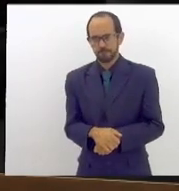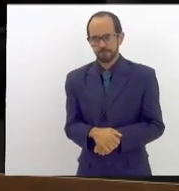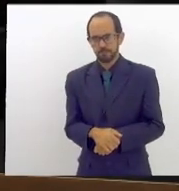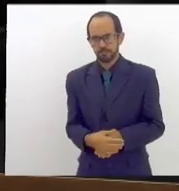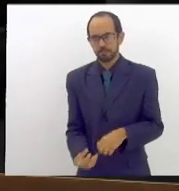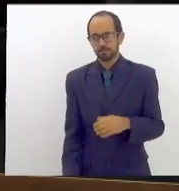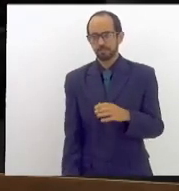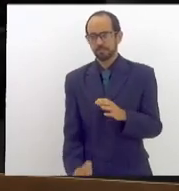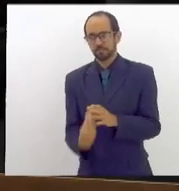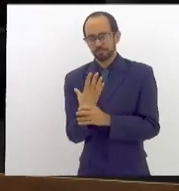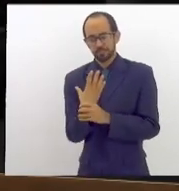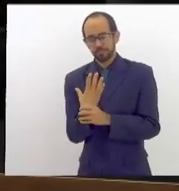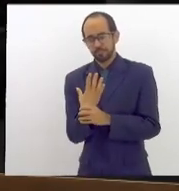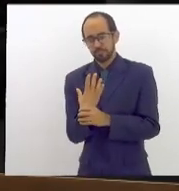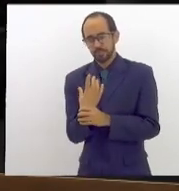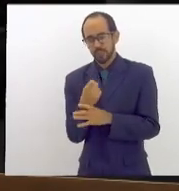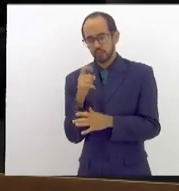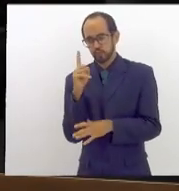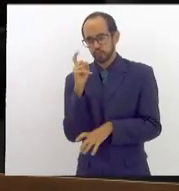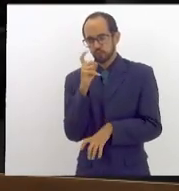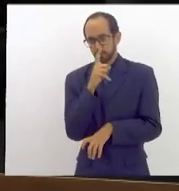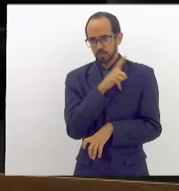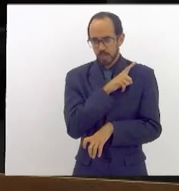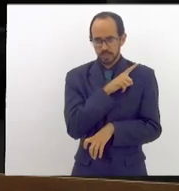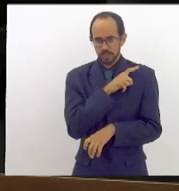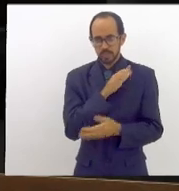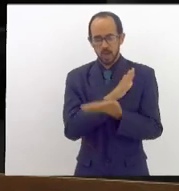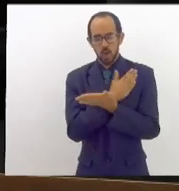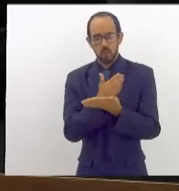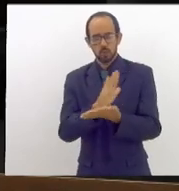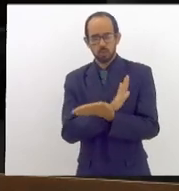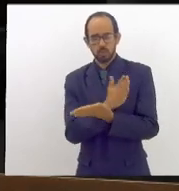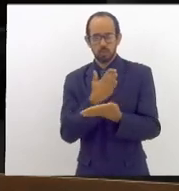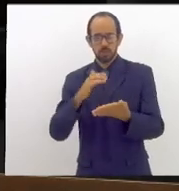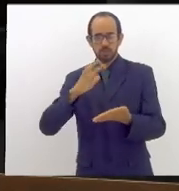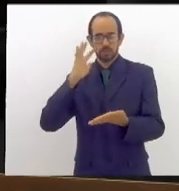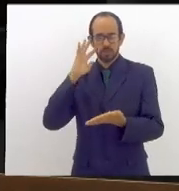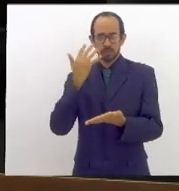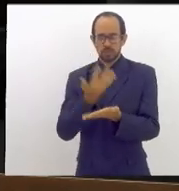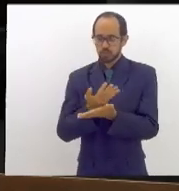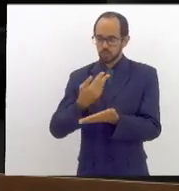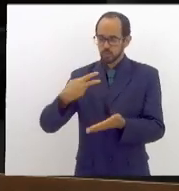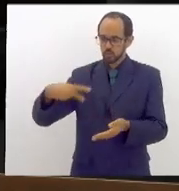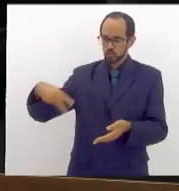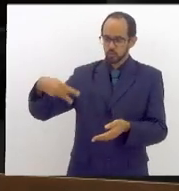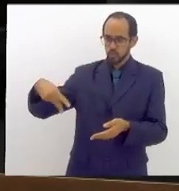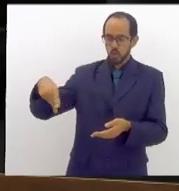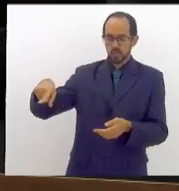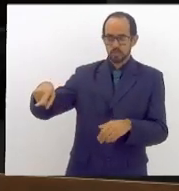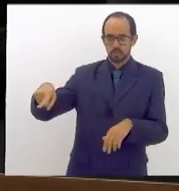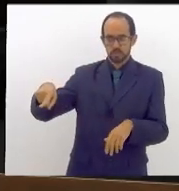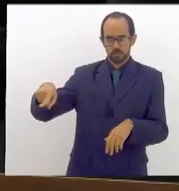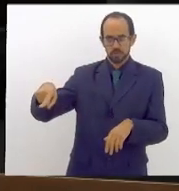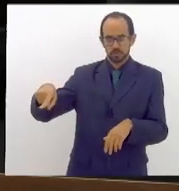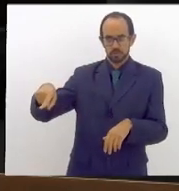criar dificuldades algumas decisões de vossa excelência